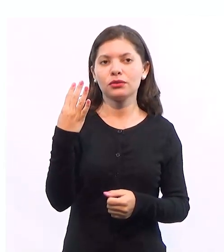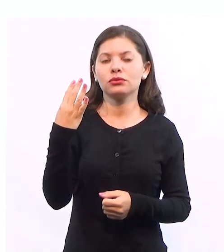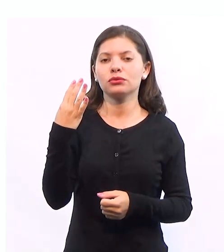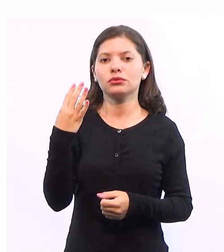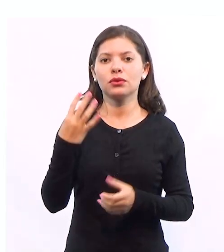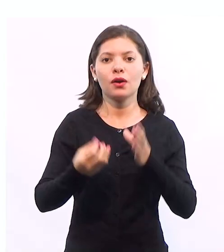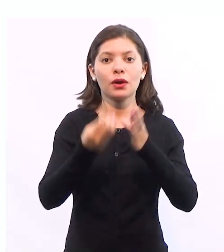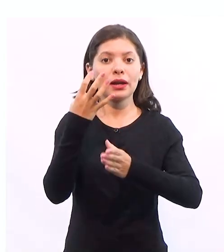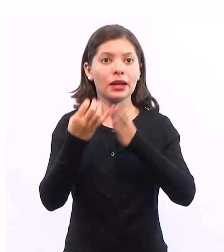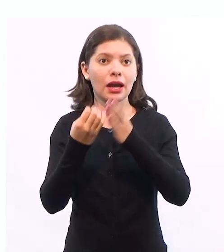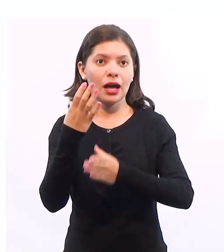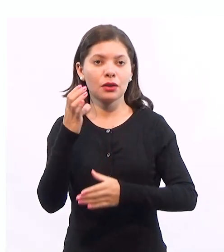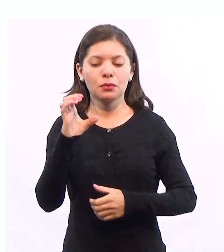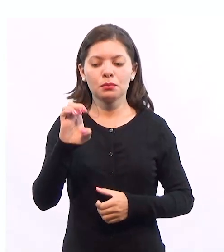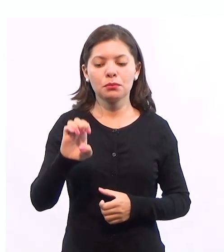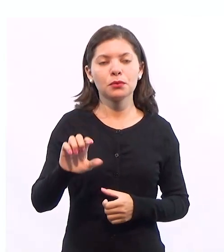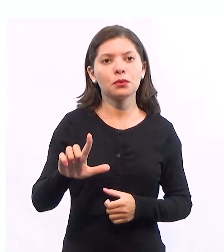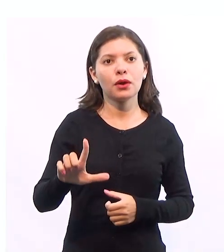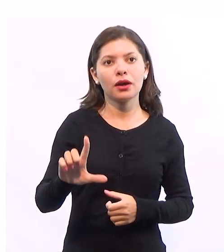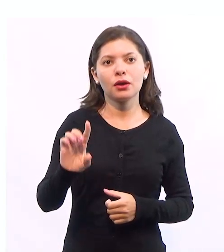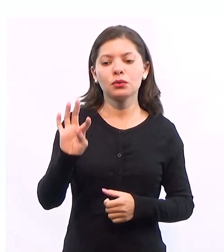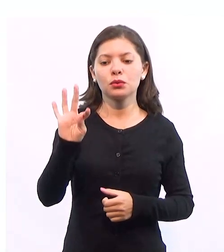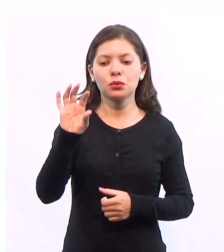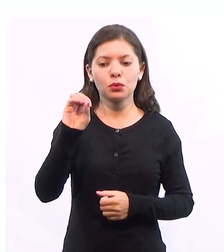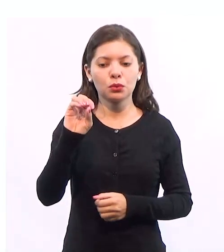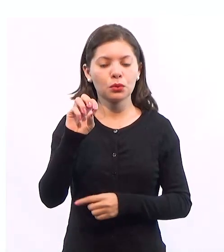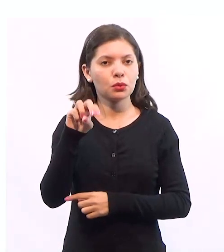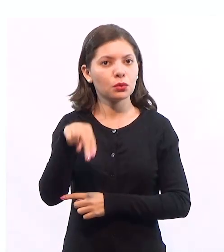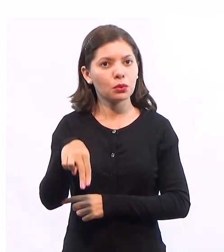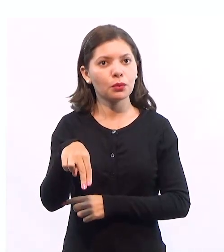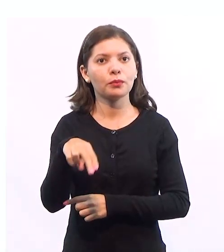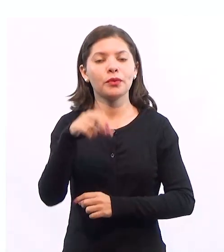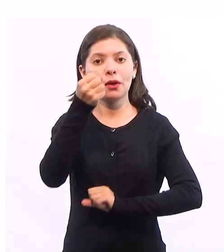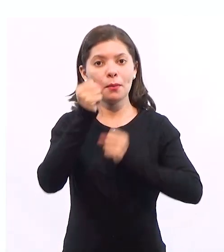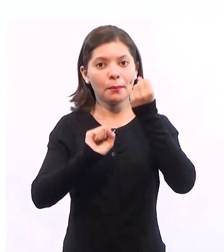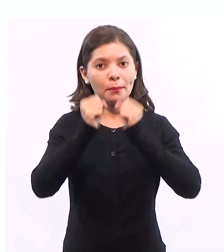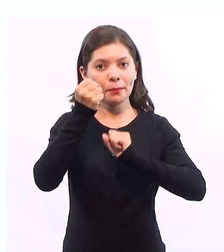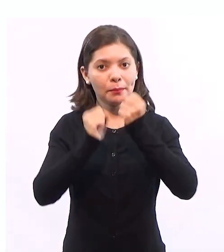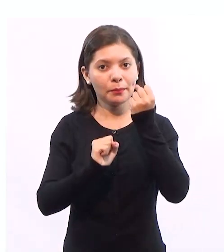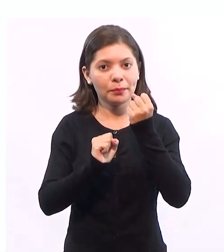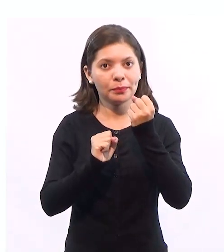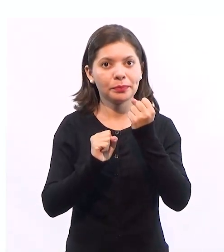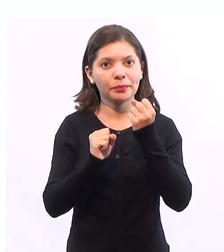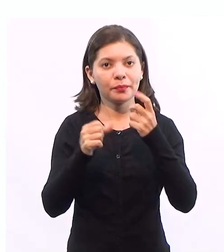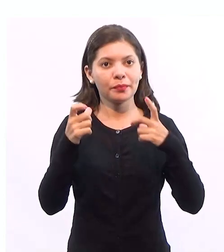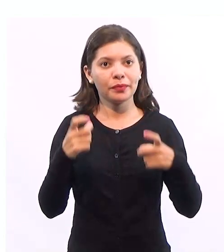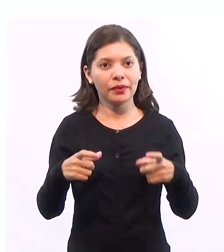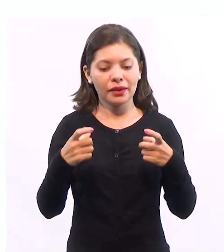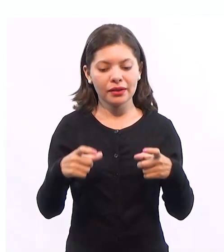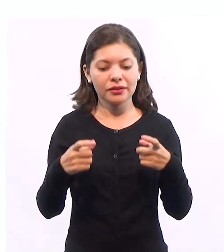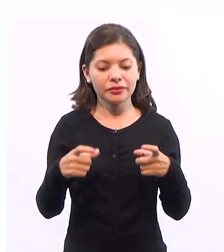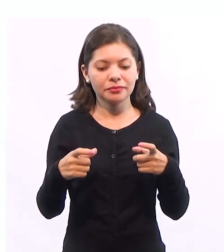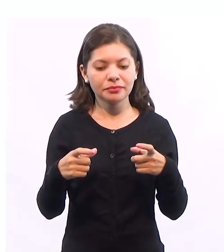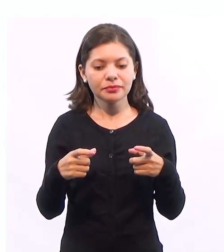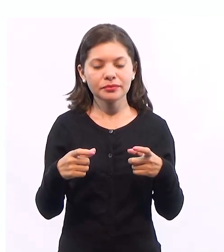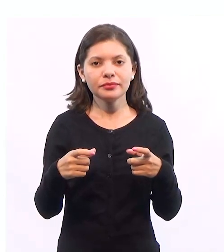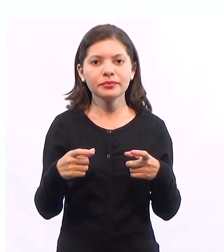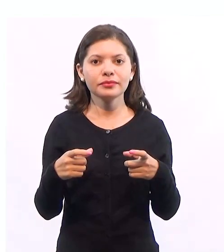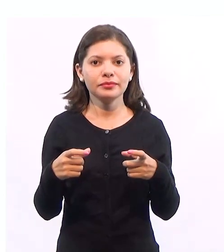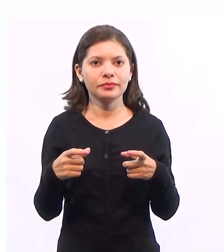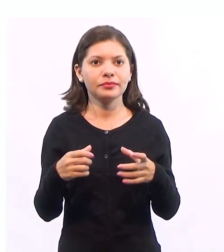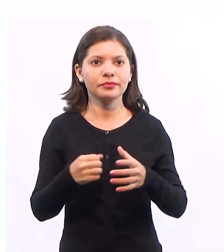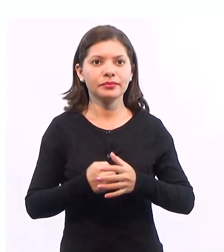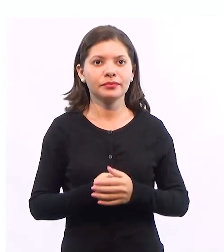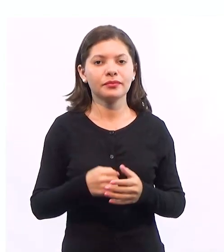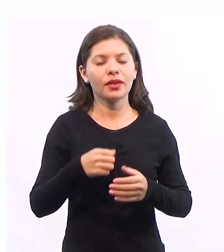sua equipe, deram início aí à experiência Hawthorne. Hawthorne era uma fábrica, tá, que ficava lá, né, a